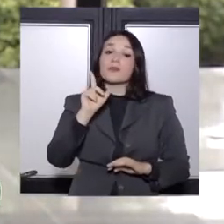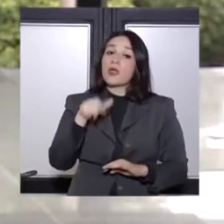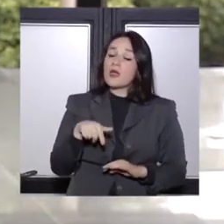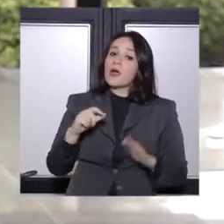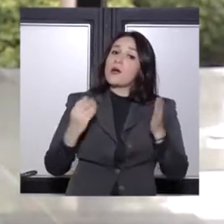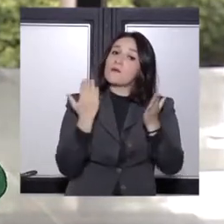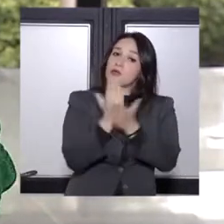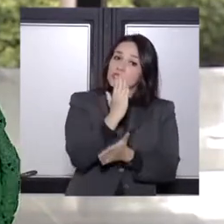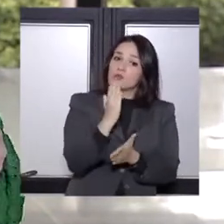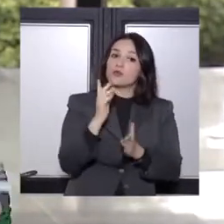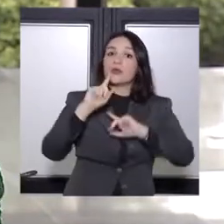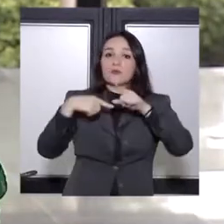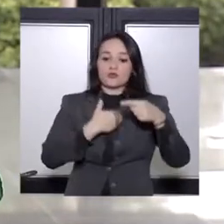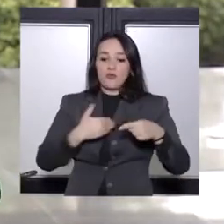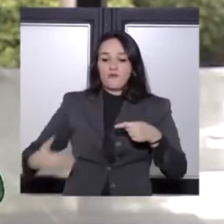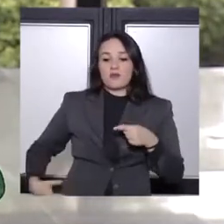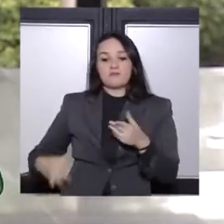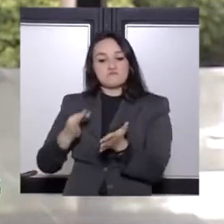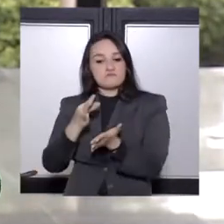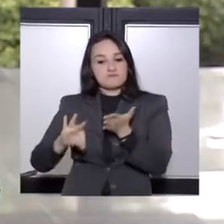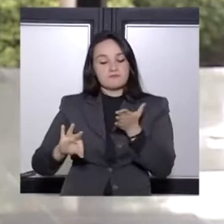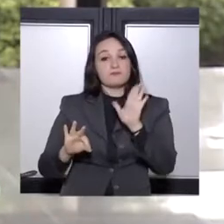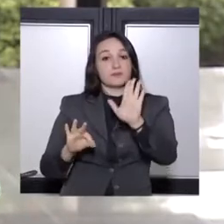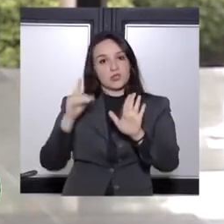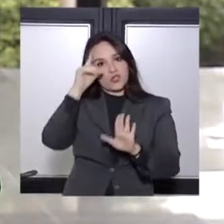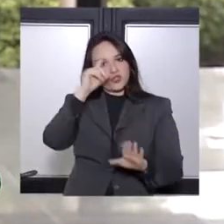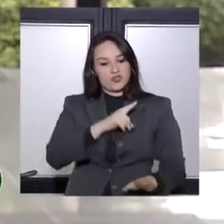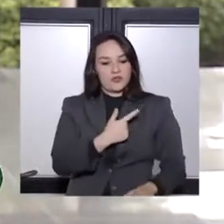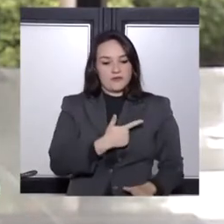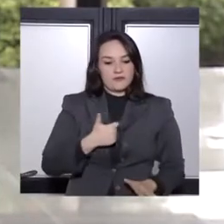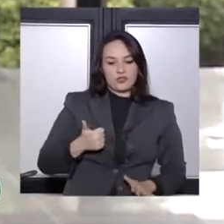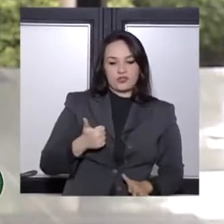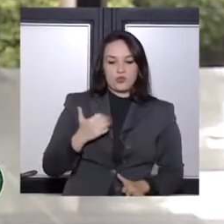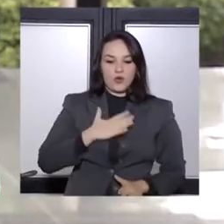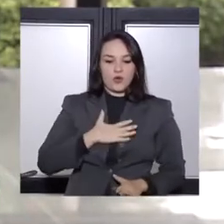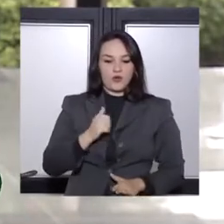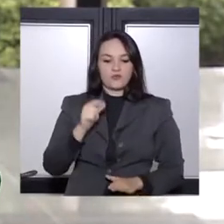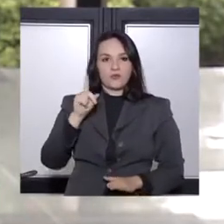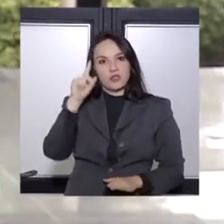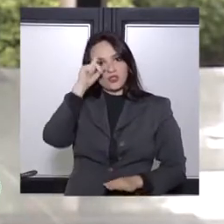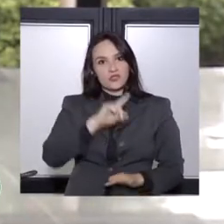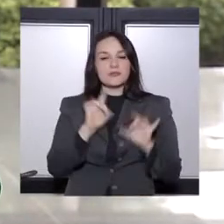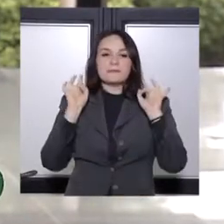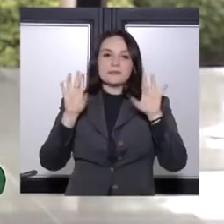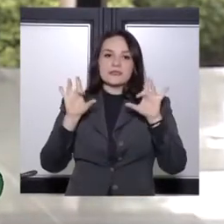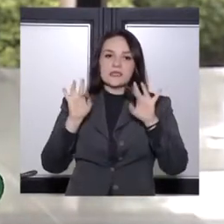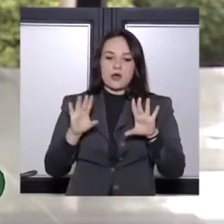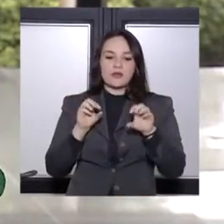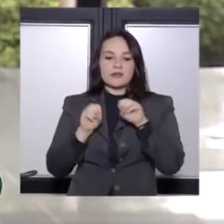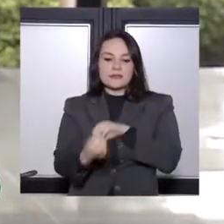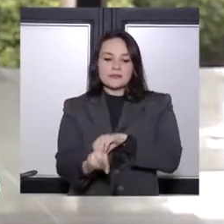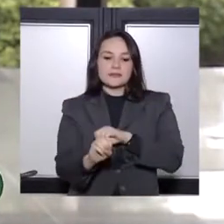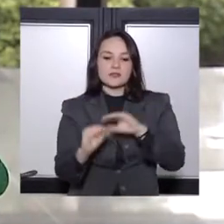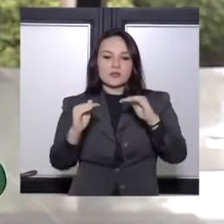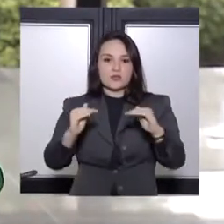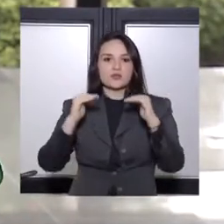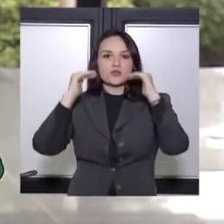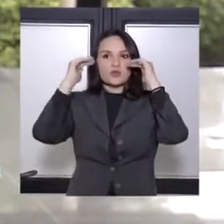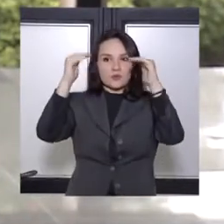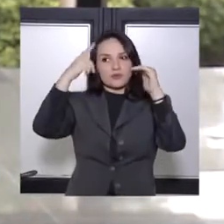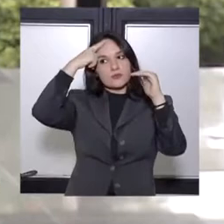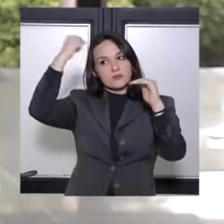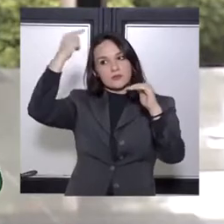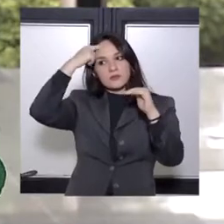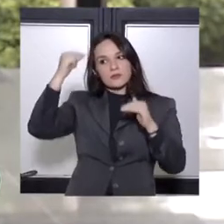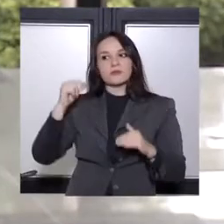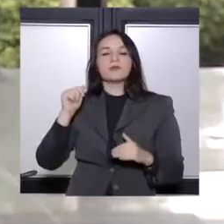governador. Dia 21 de agosto é o dia do ensino superior aqui, dia da